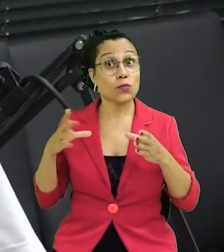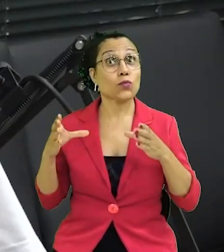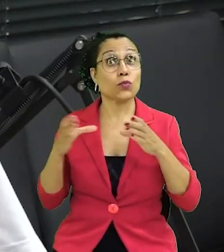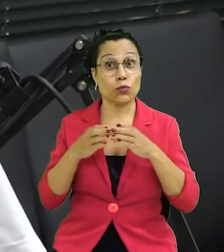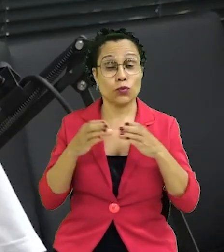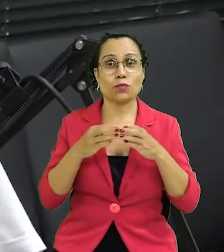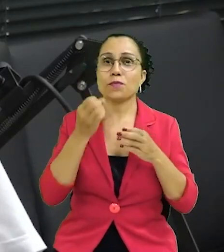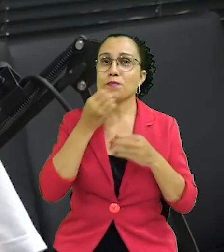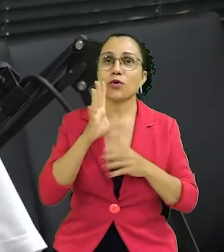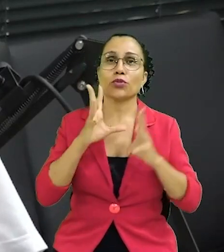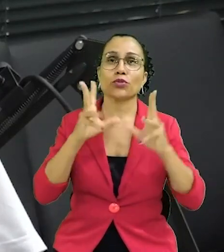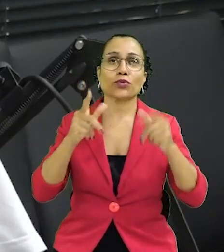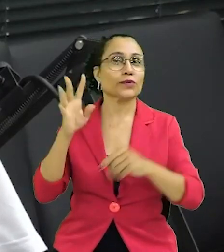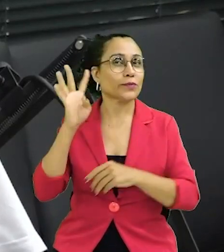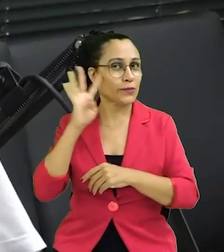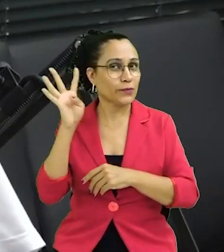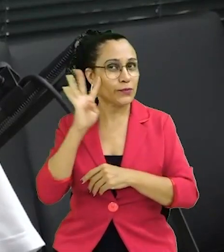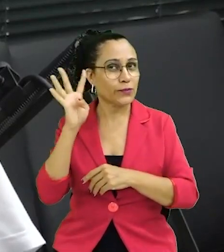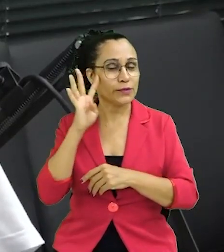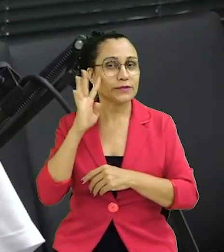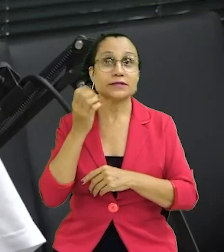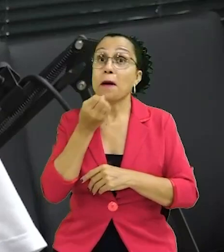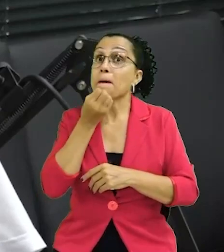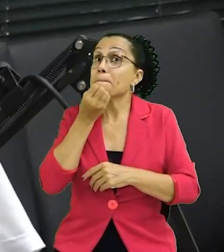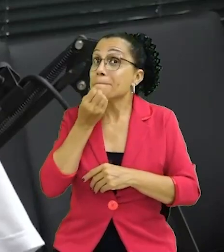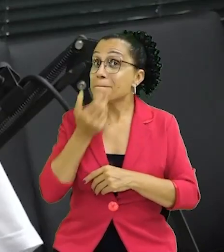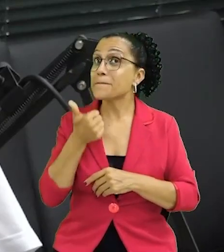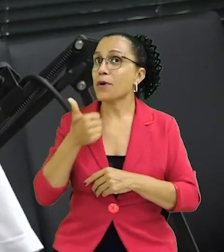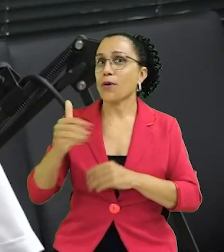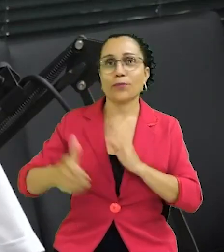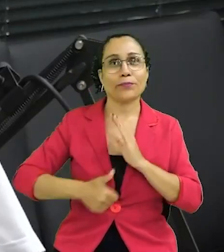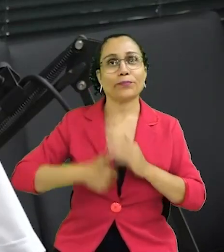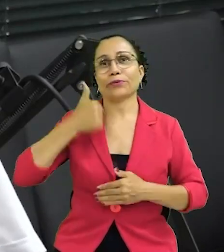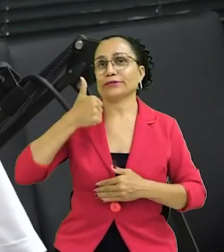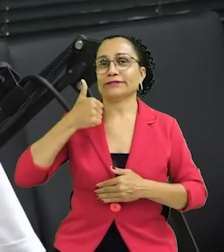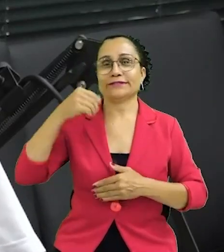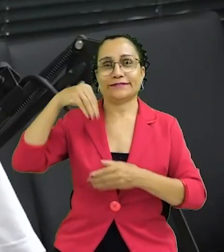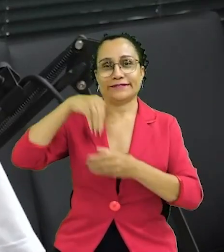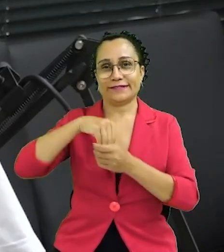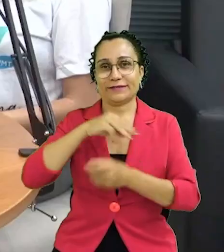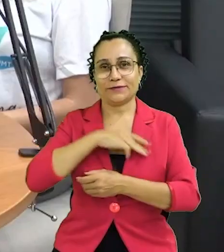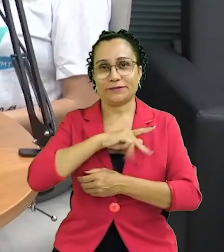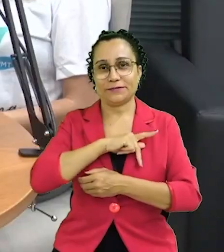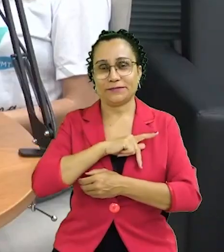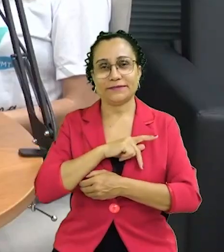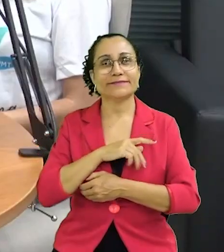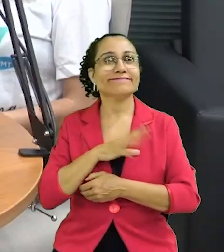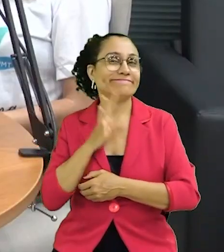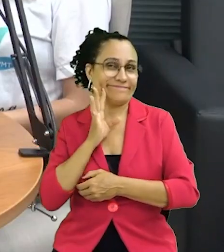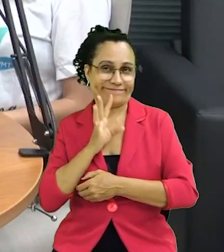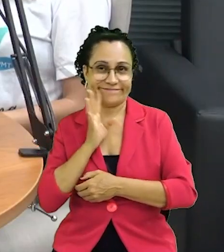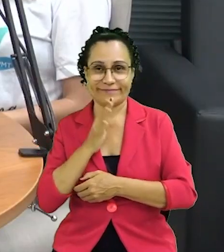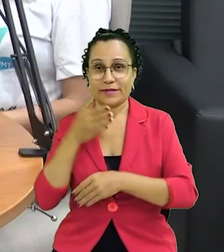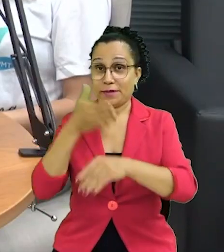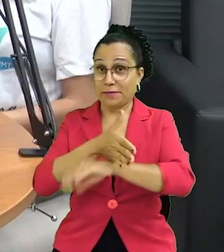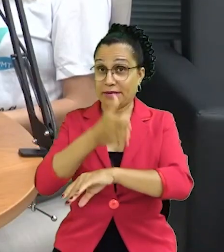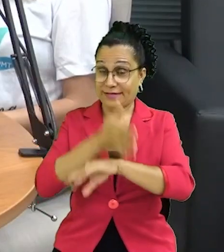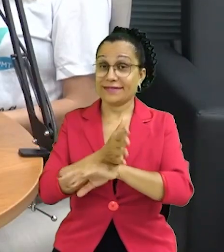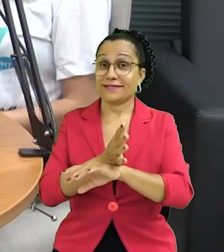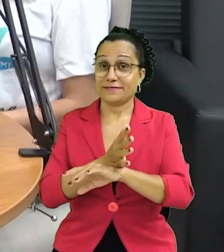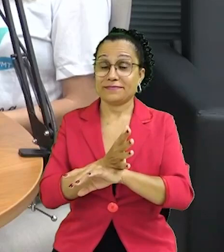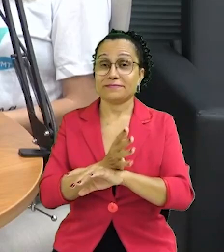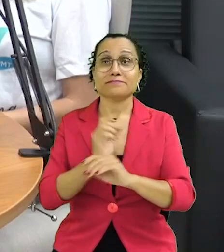legal, né, toda quarta-feira, e esse impacto tem sido muito positivo aqui dentro do MP. Isso é muito bacana, às vezes a gente participa